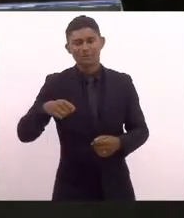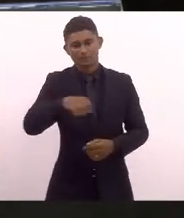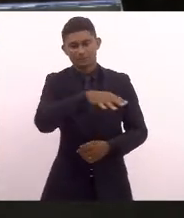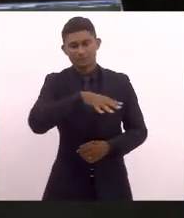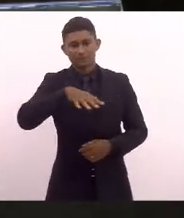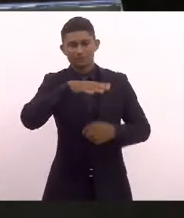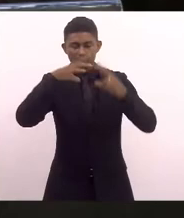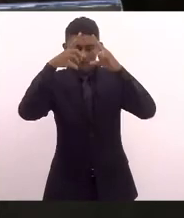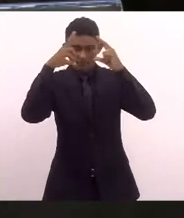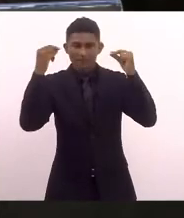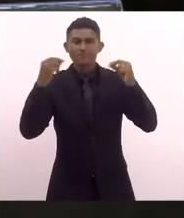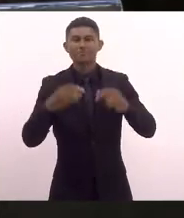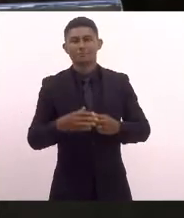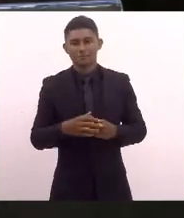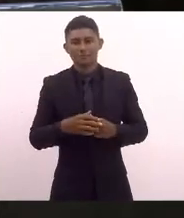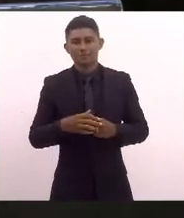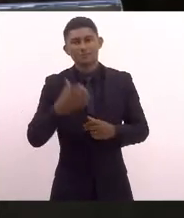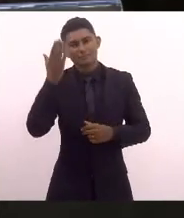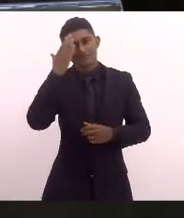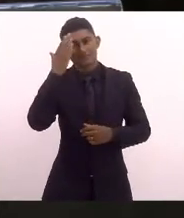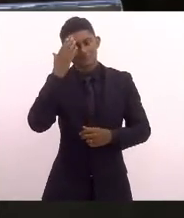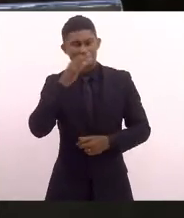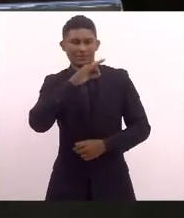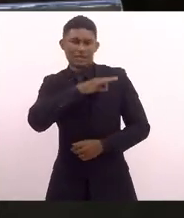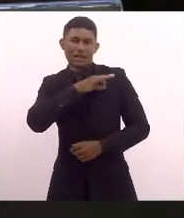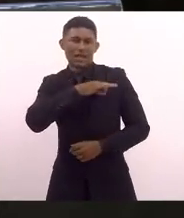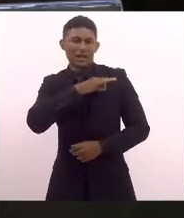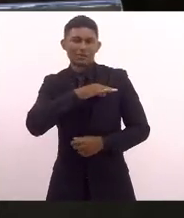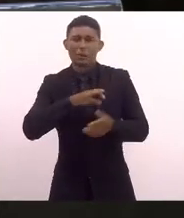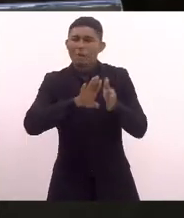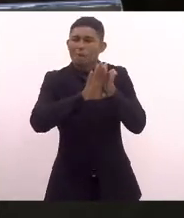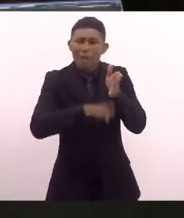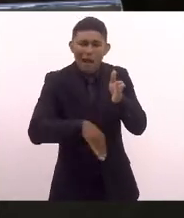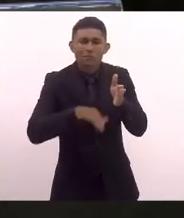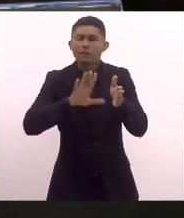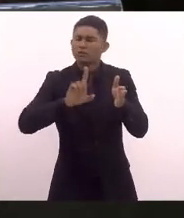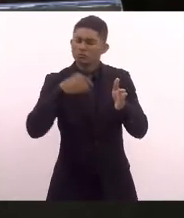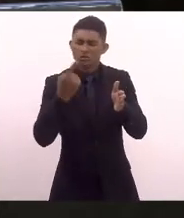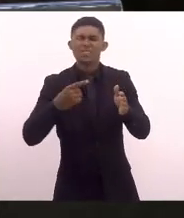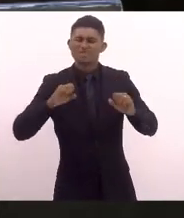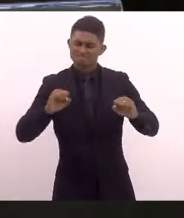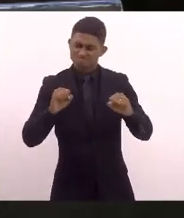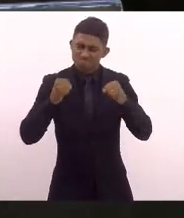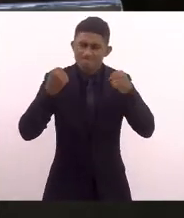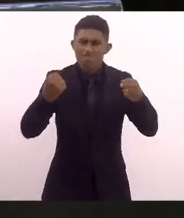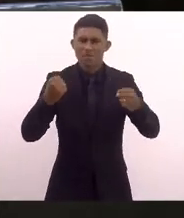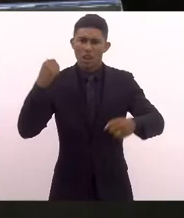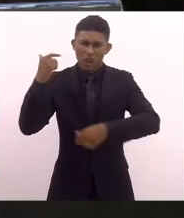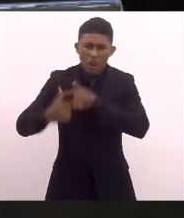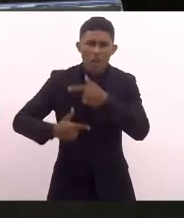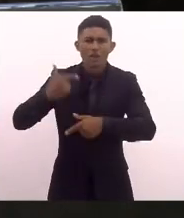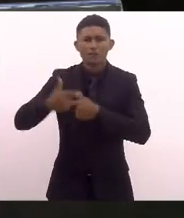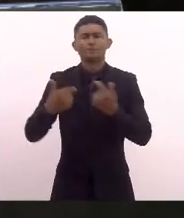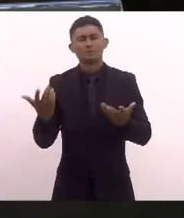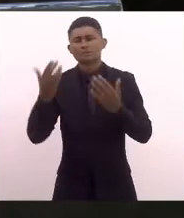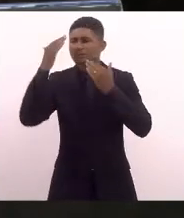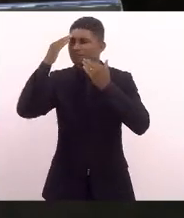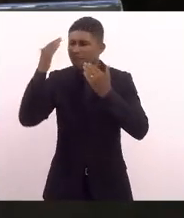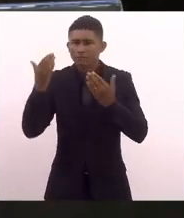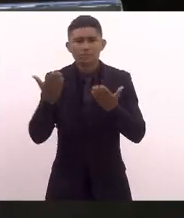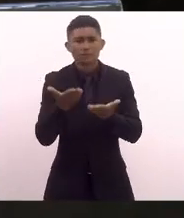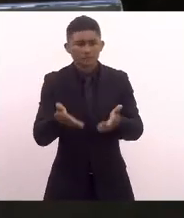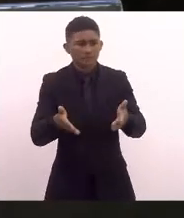enfermagem, apesar dos salários indignos, estávamos à frente. Não só, então, agradeço e